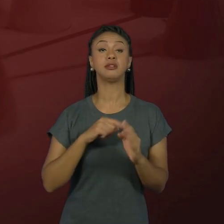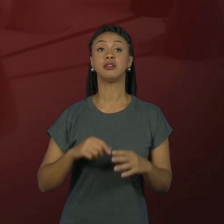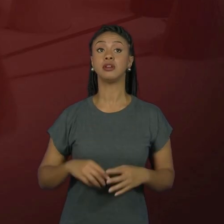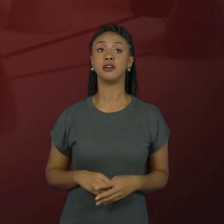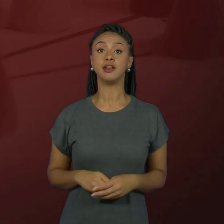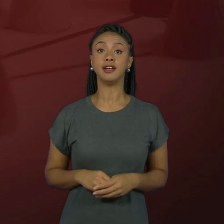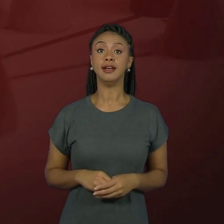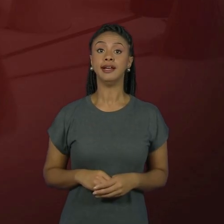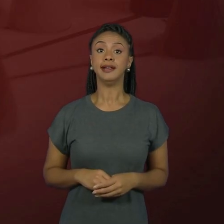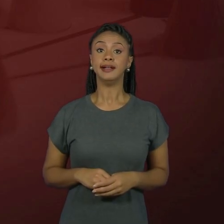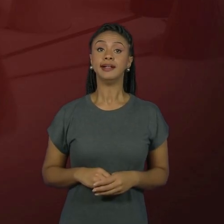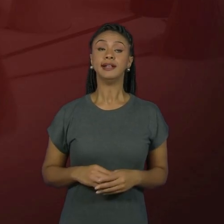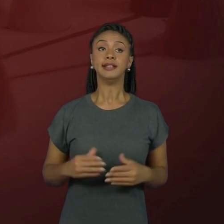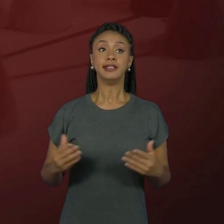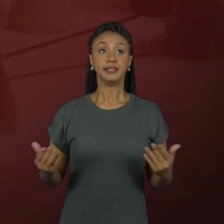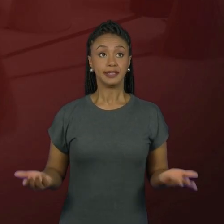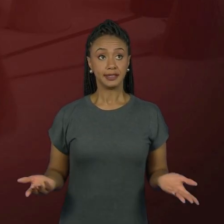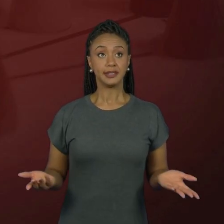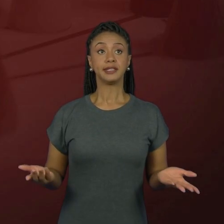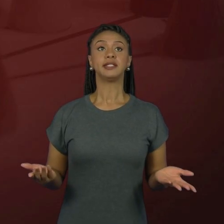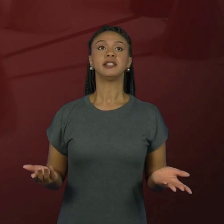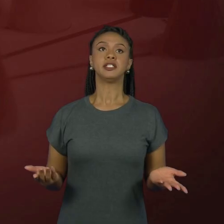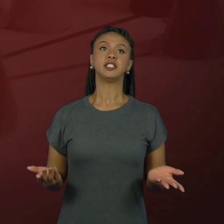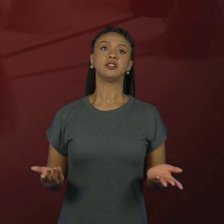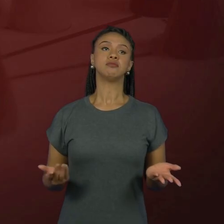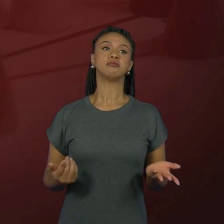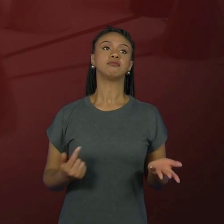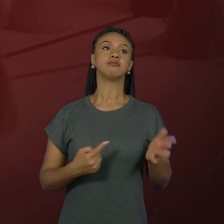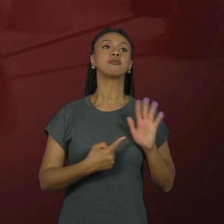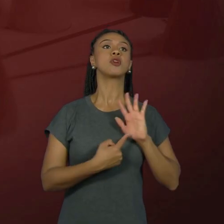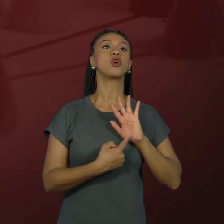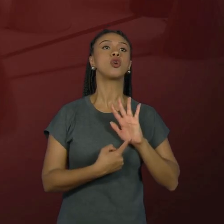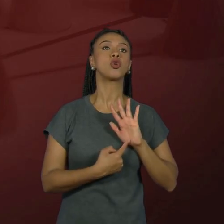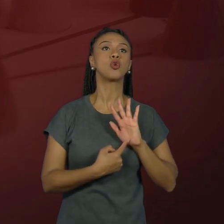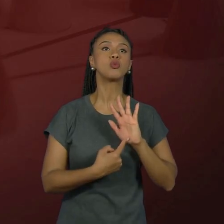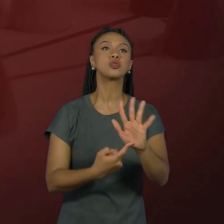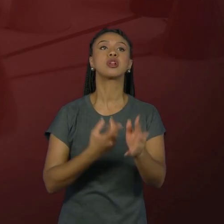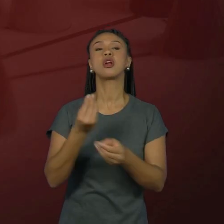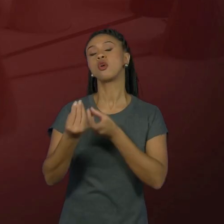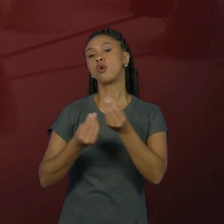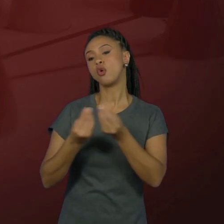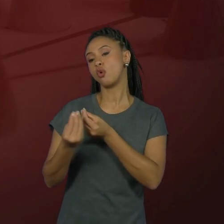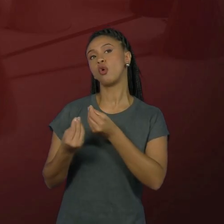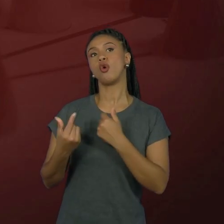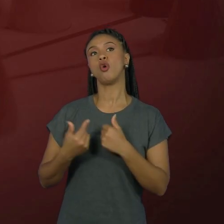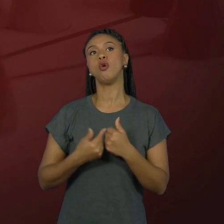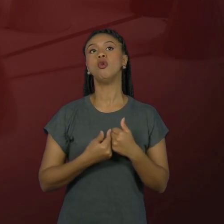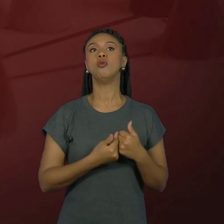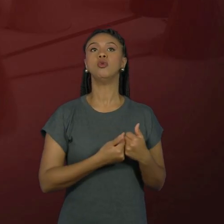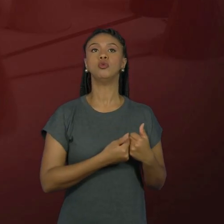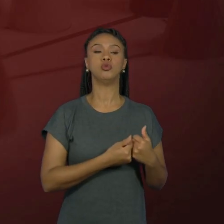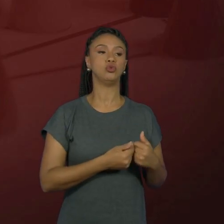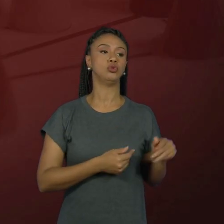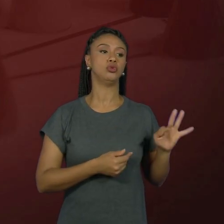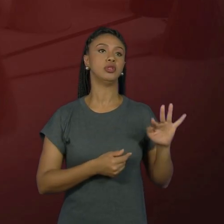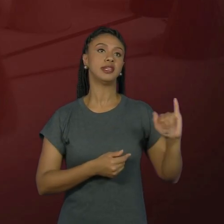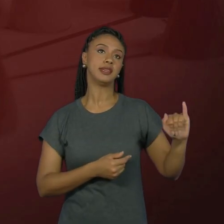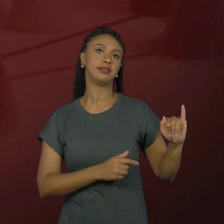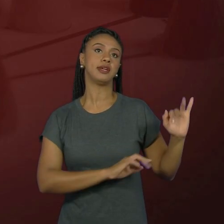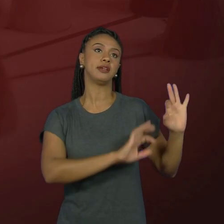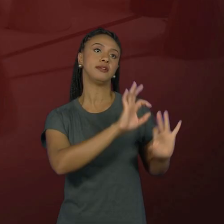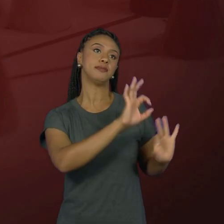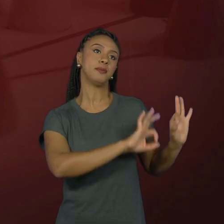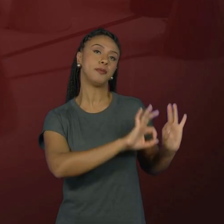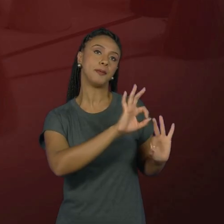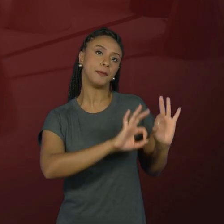semana. E, por fim, a respeito desses frameworks, do uso dos frameworks para desenho de arquitetura